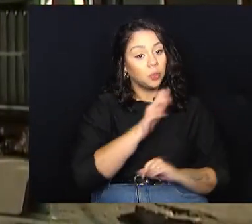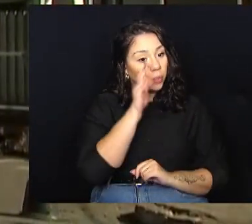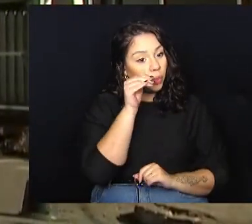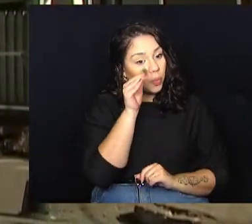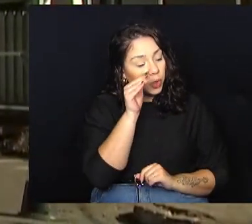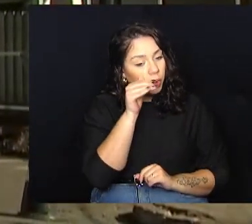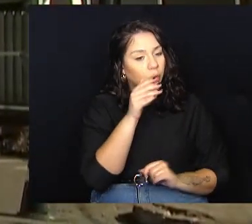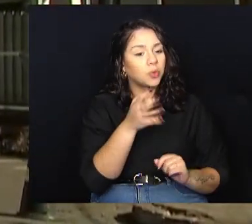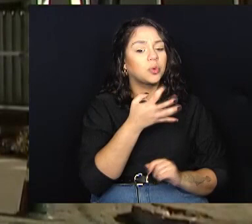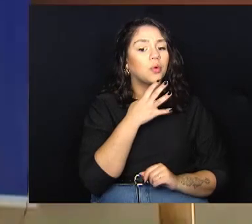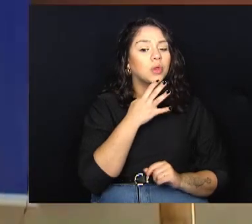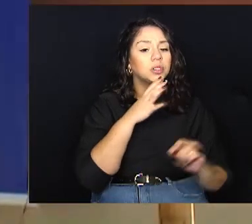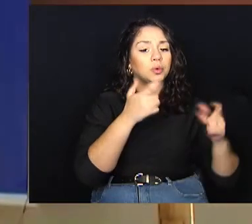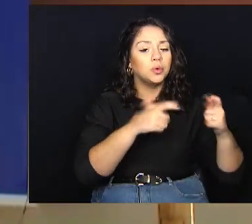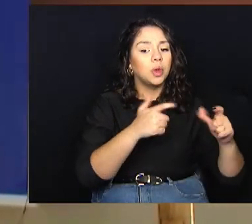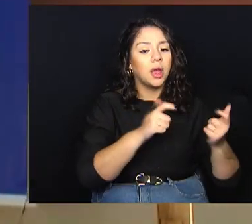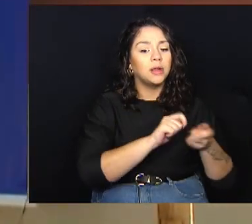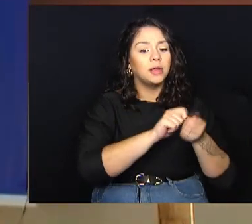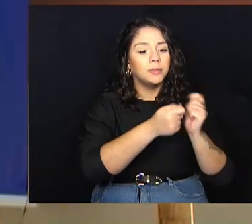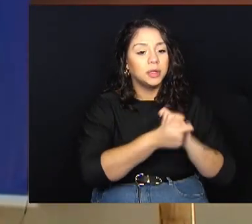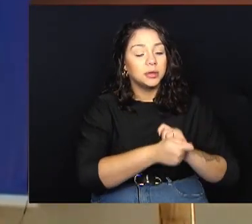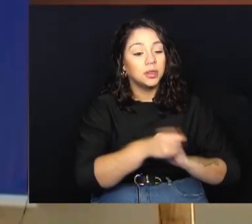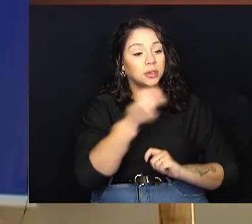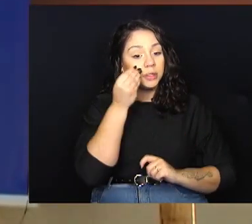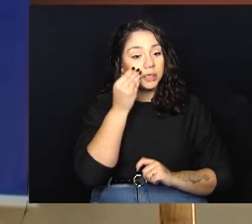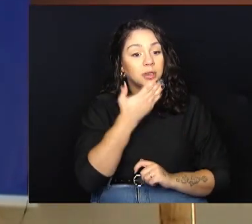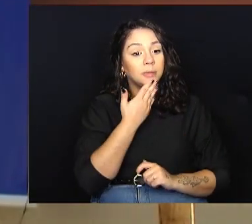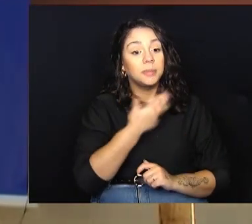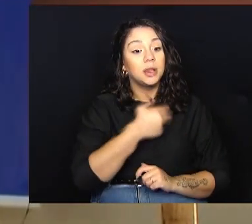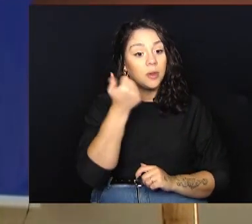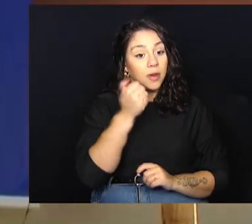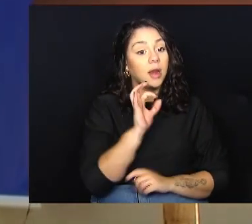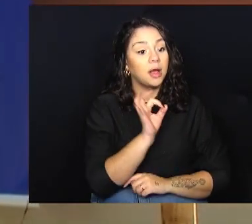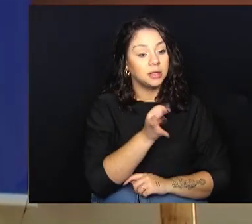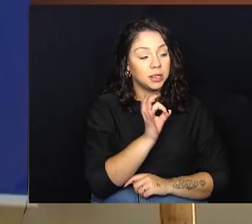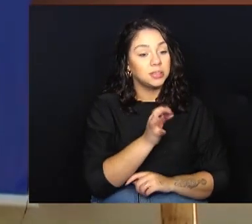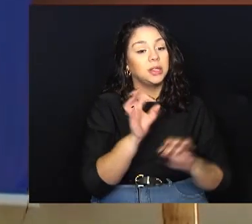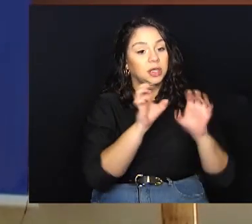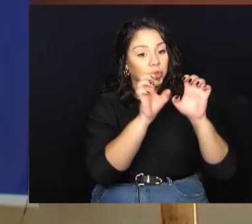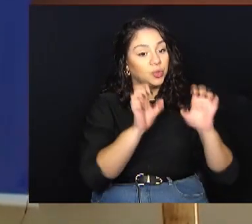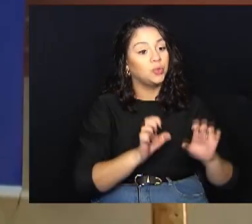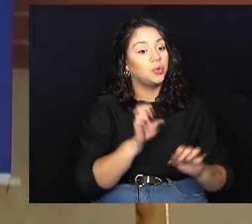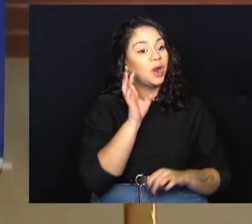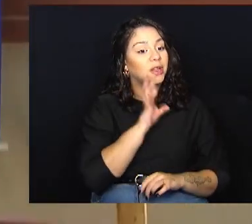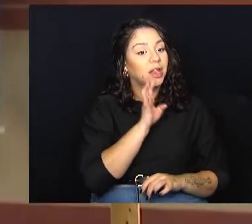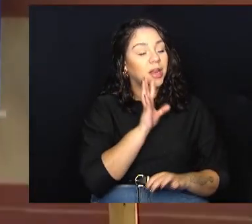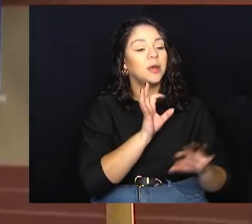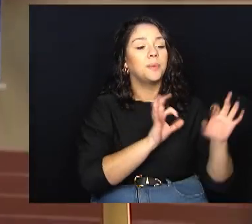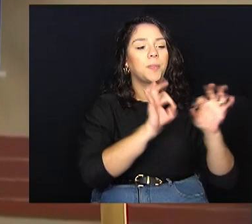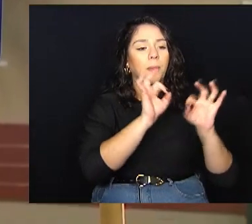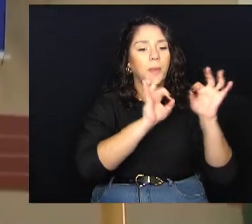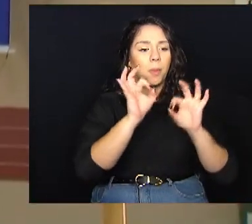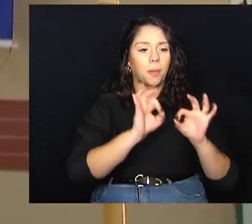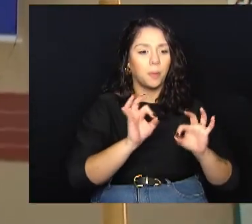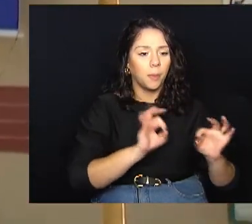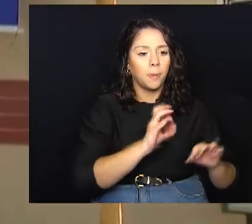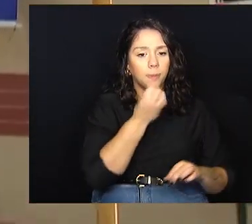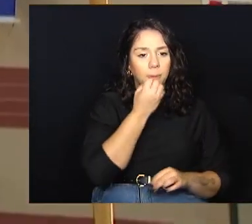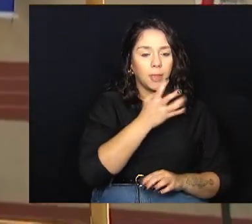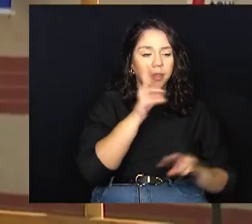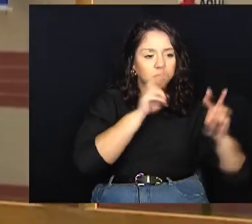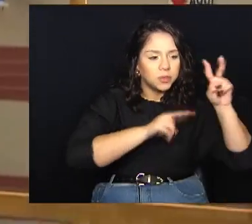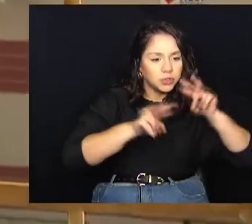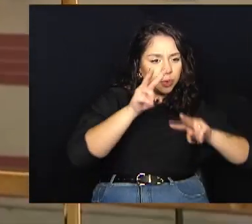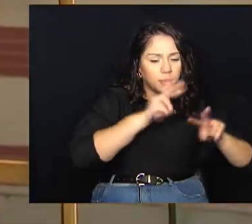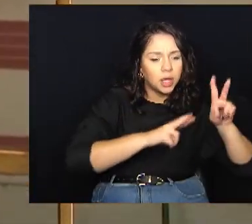adaptado eu acho que tem já melhorar assim com certeza a estrutura tá legal tá bem montada visualmente muito